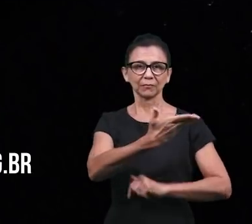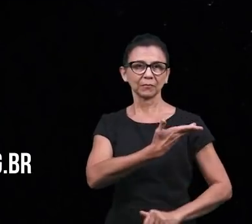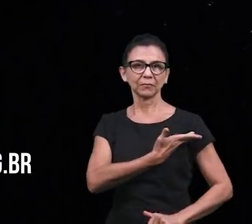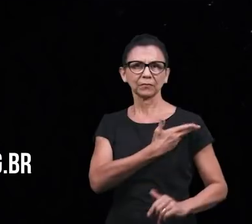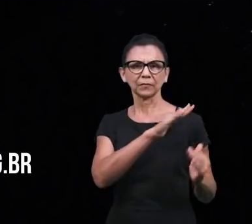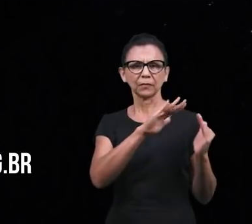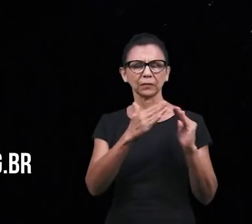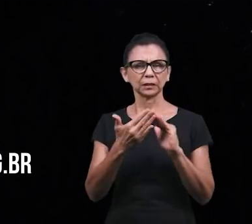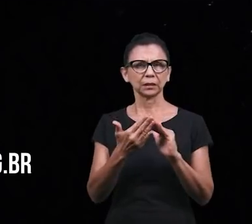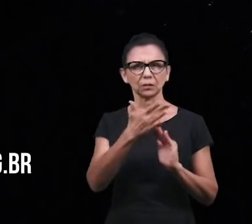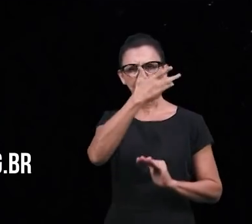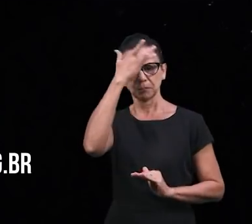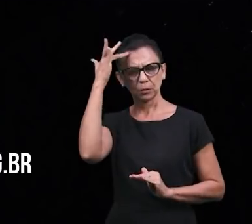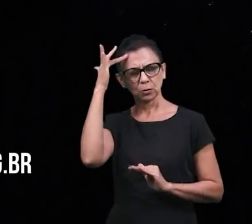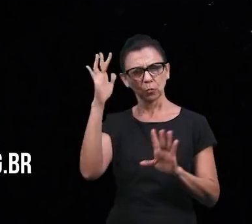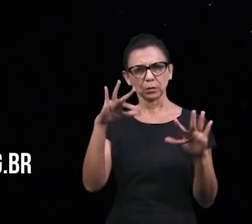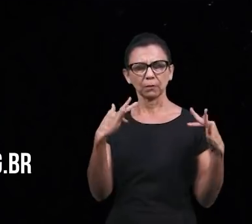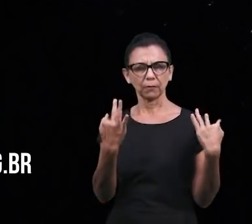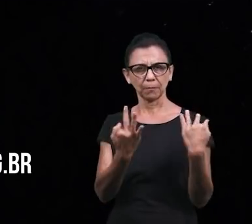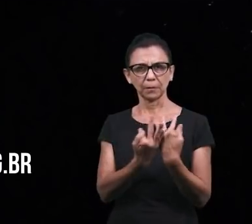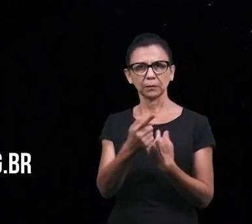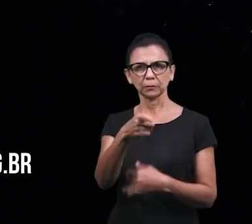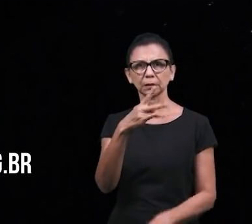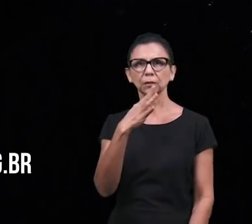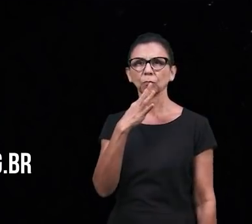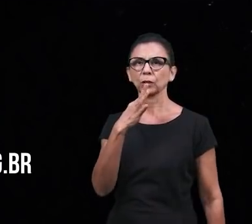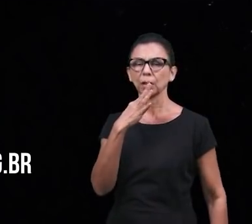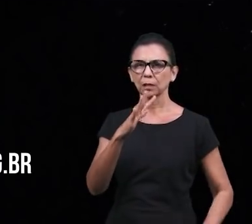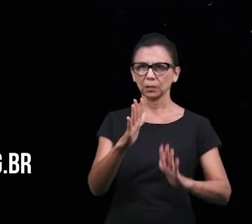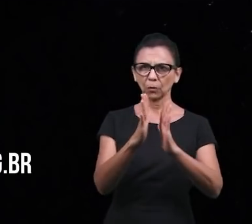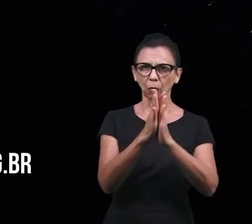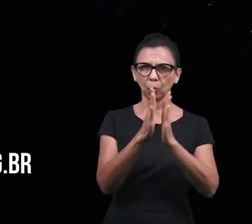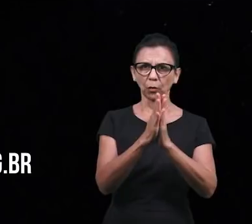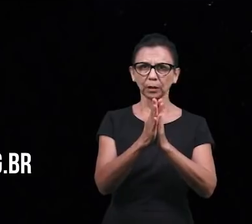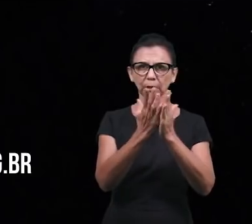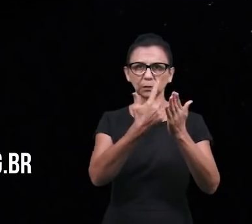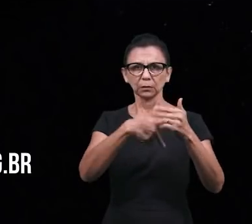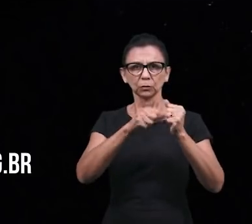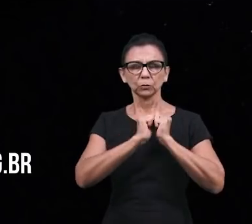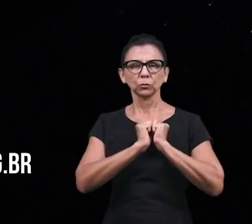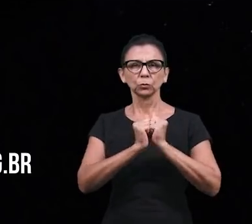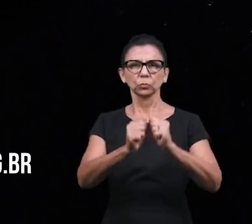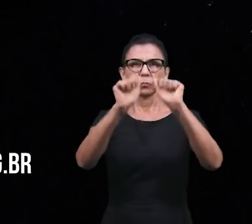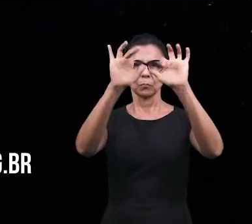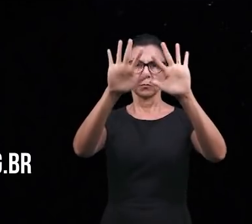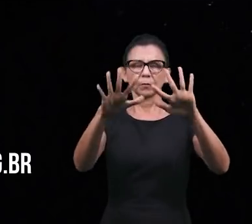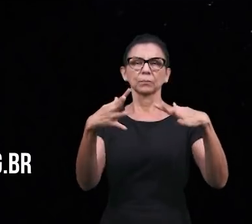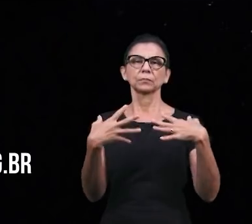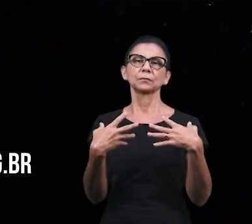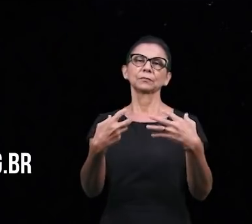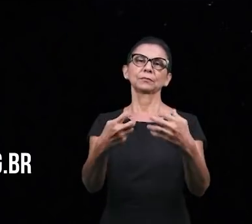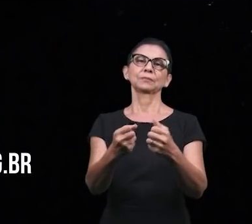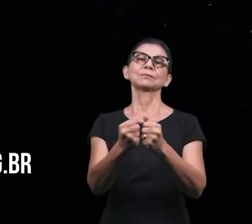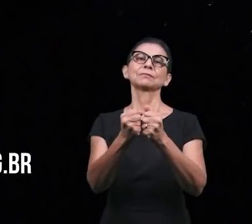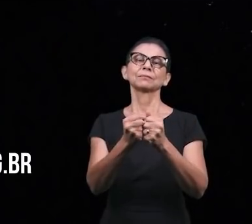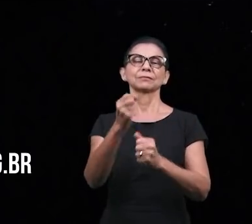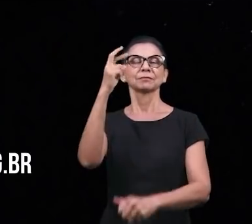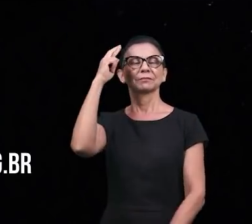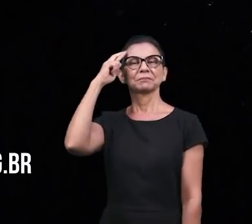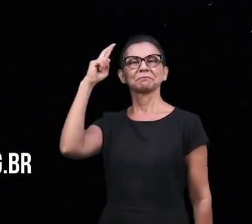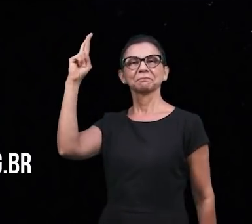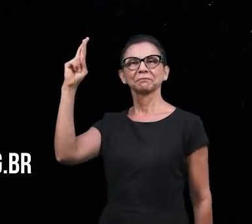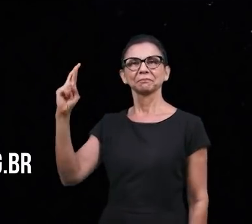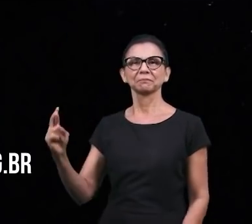amigos, vizinhos, parentes, pessoas por quem você está orando. E juntos receberemos uma grande bênção do